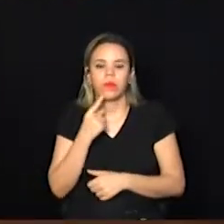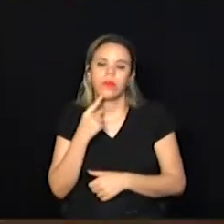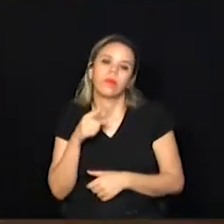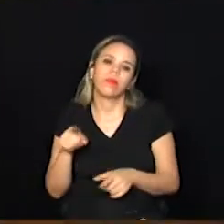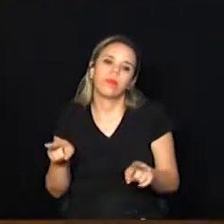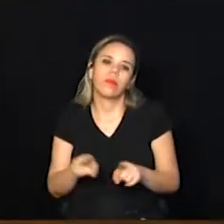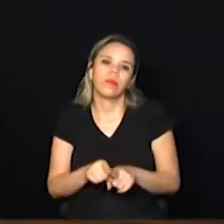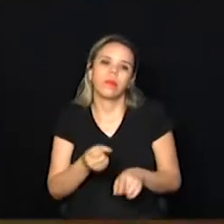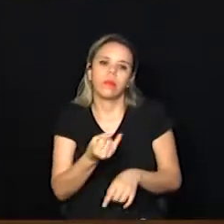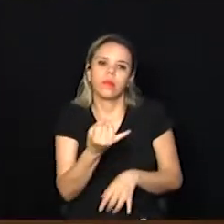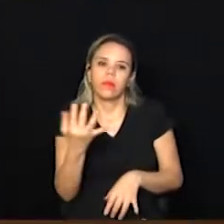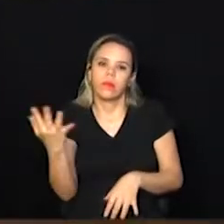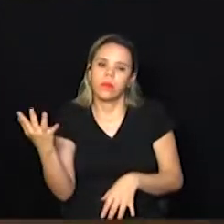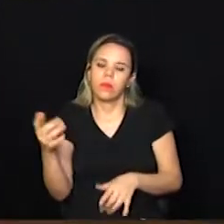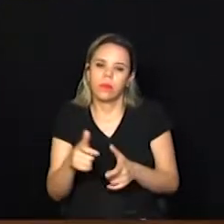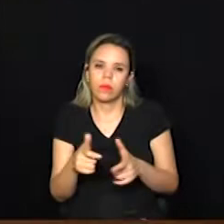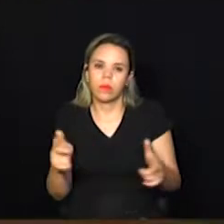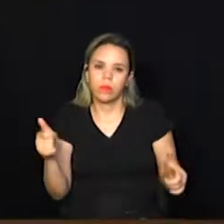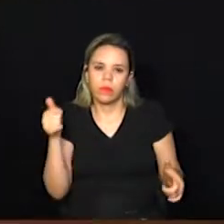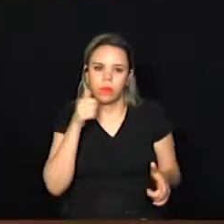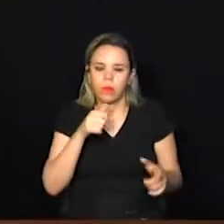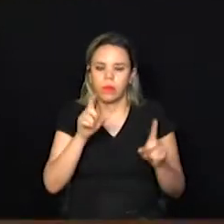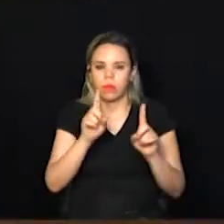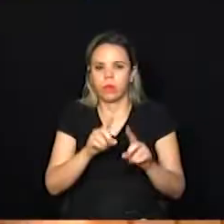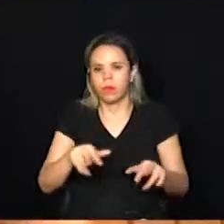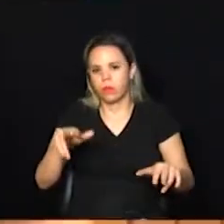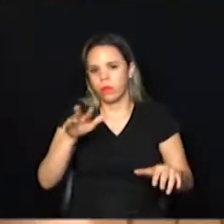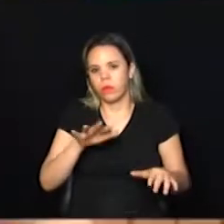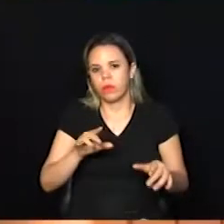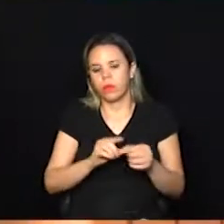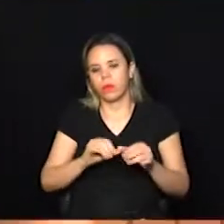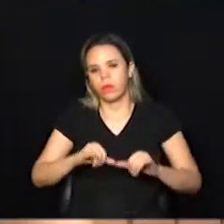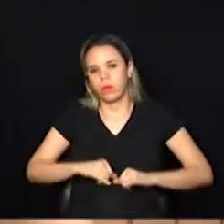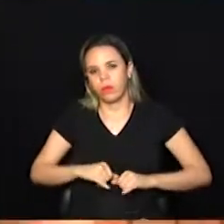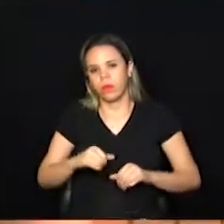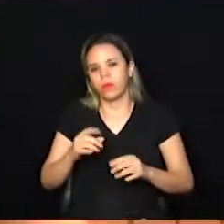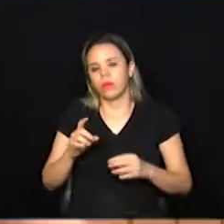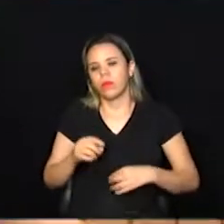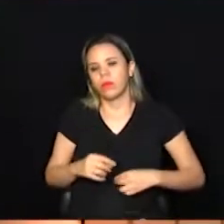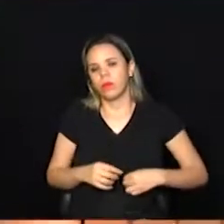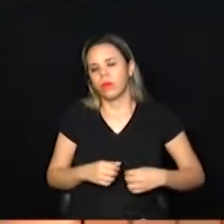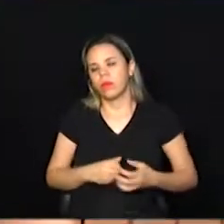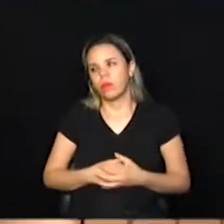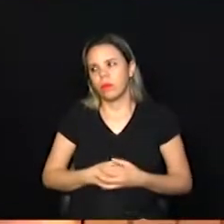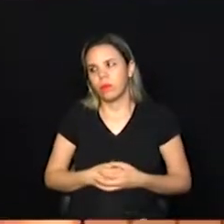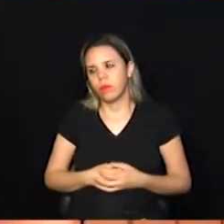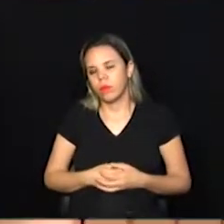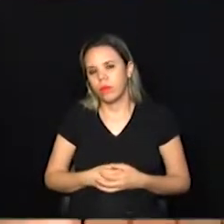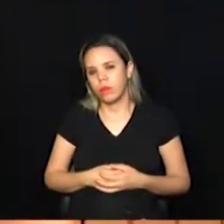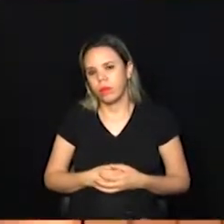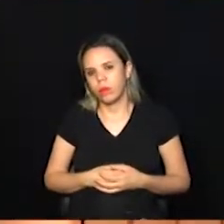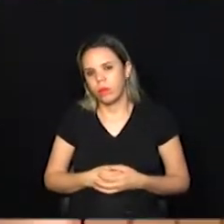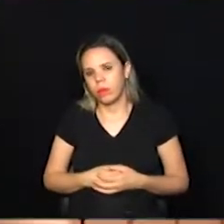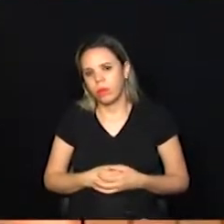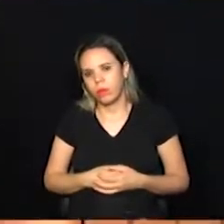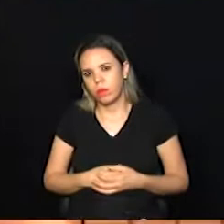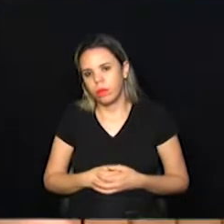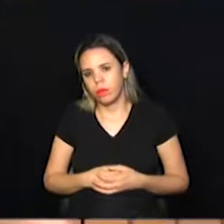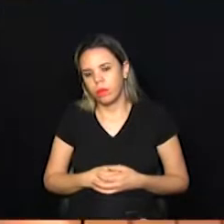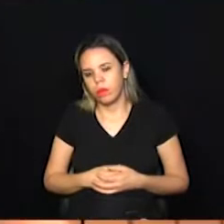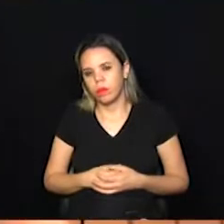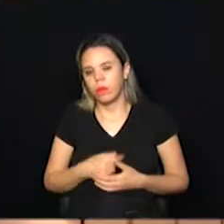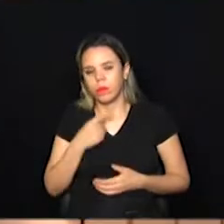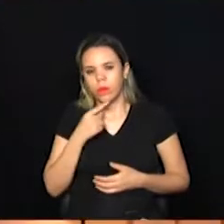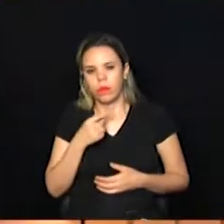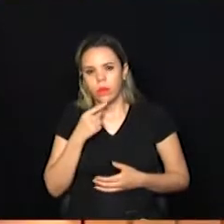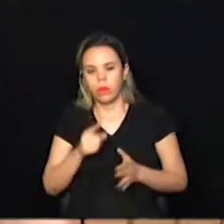uma ampla gama de pessoas com deficiência, de mulheres com deficiência, e que foi muito